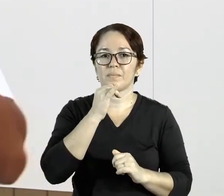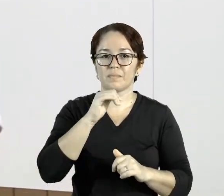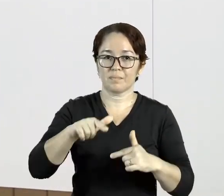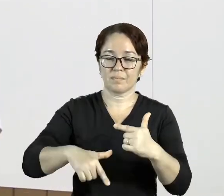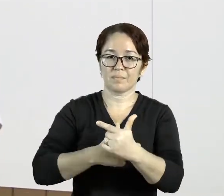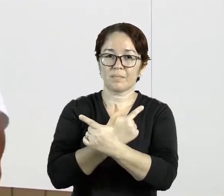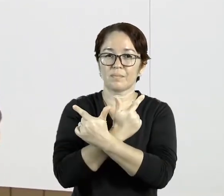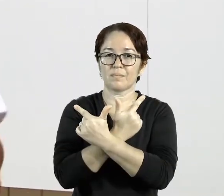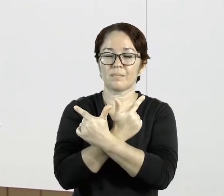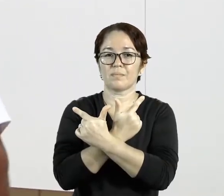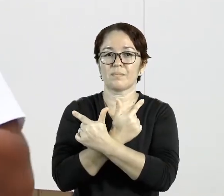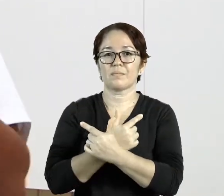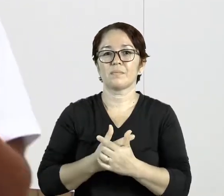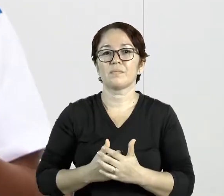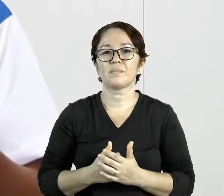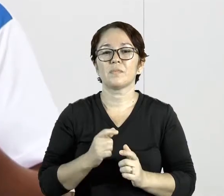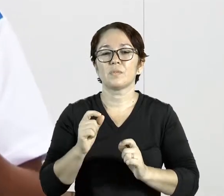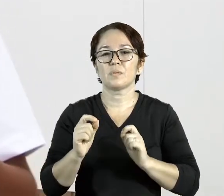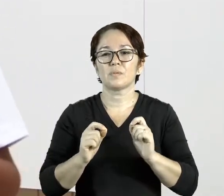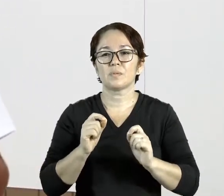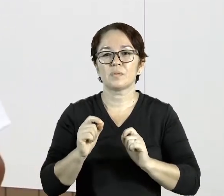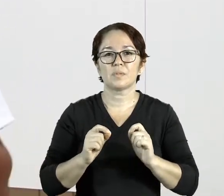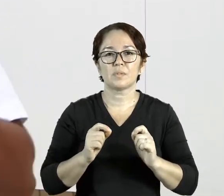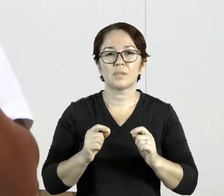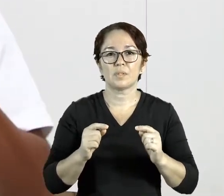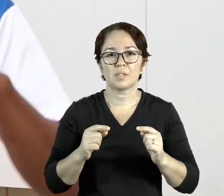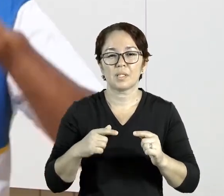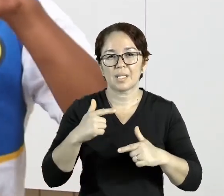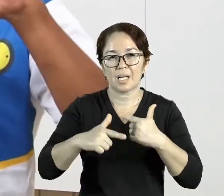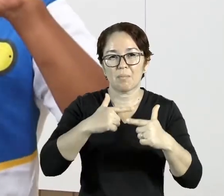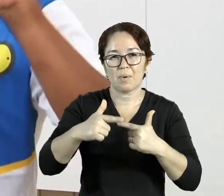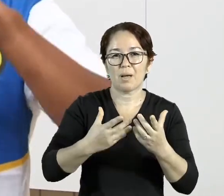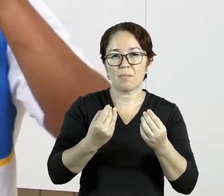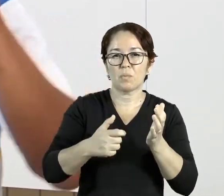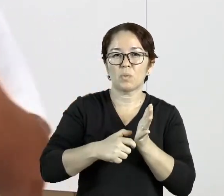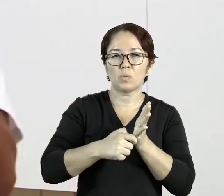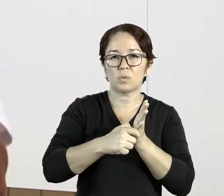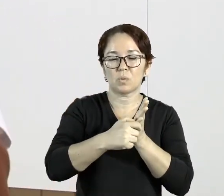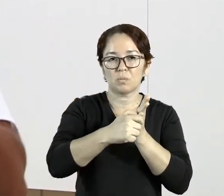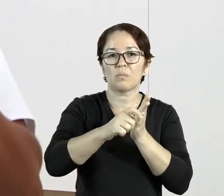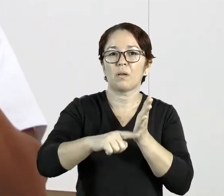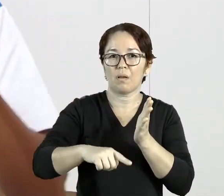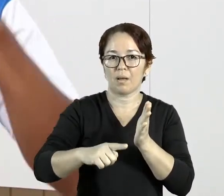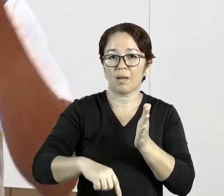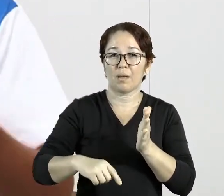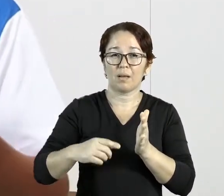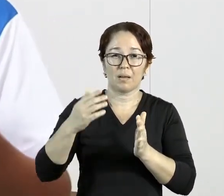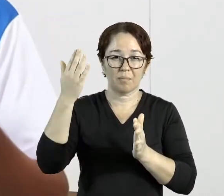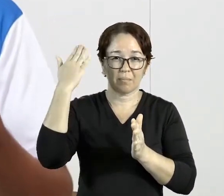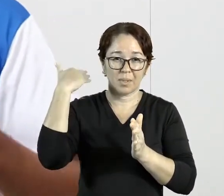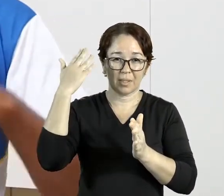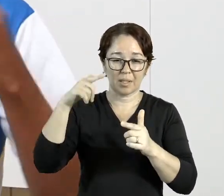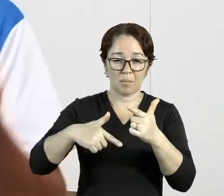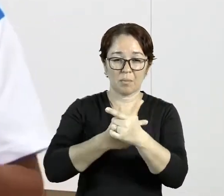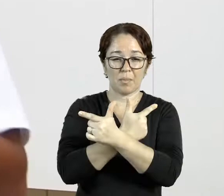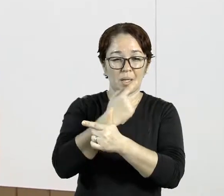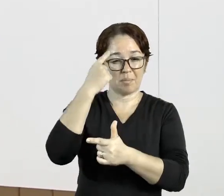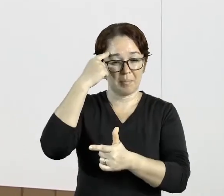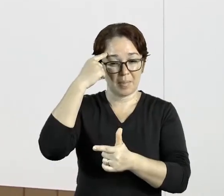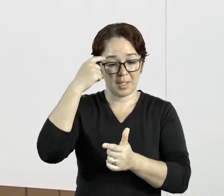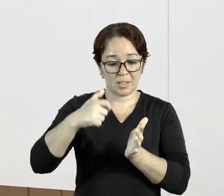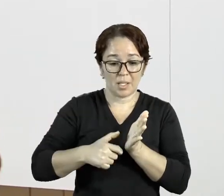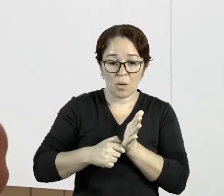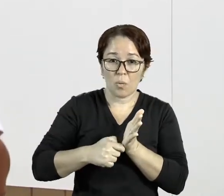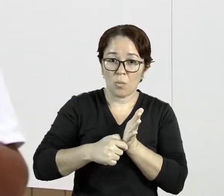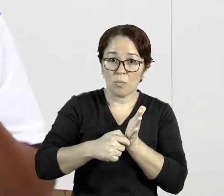relação muito, muito próxima com o milho. O milho é uma planta sagrada, para os maias. Eles acreditavam que